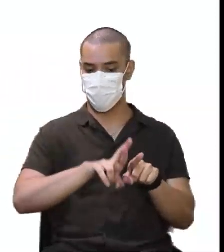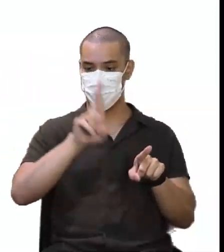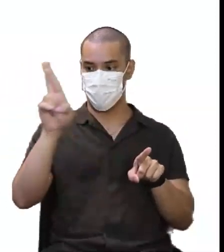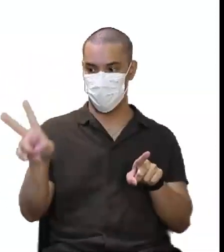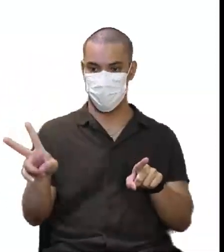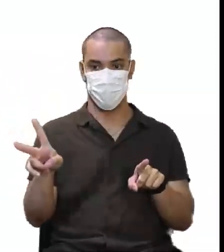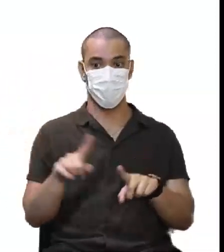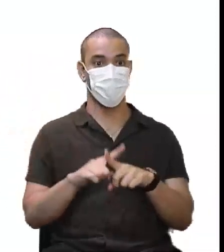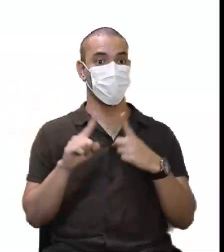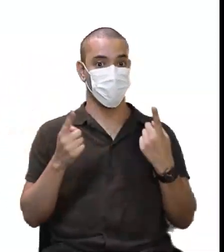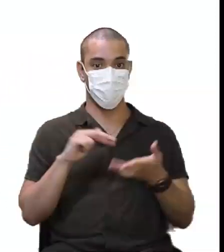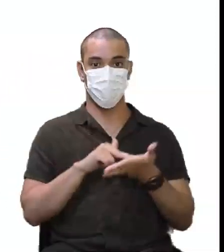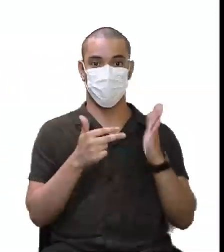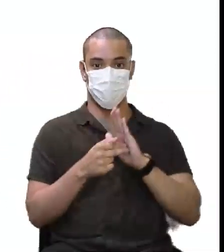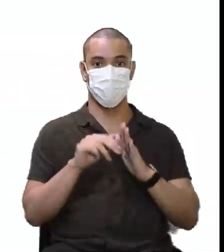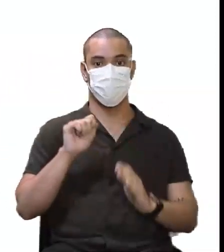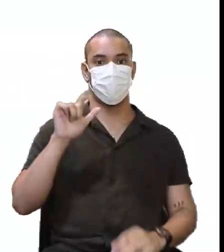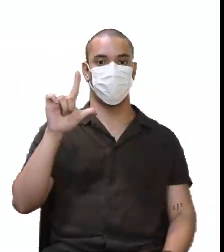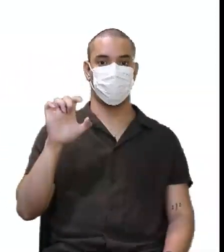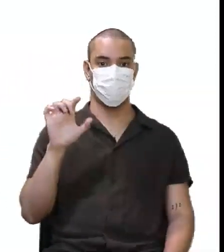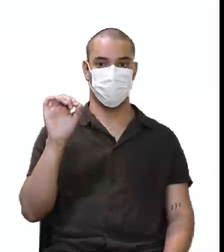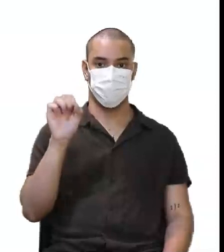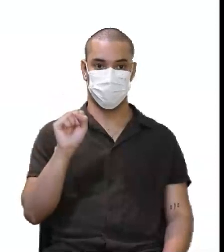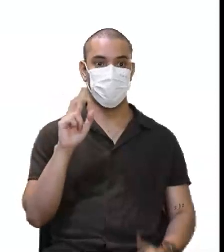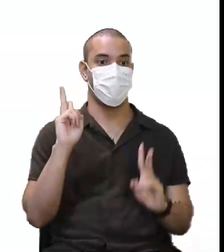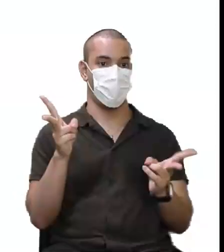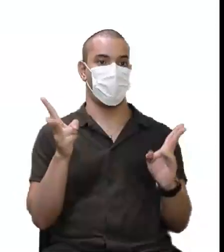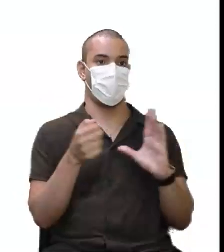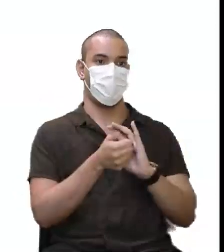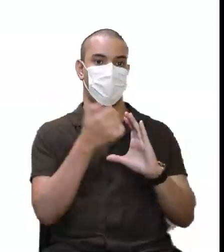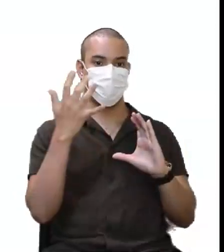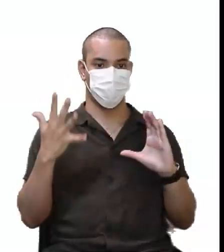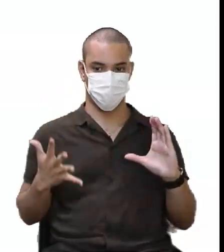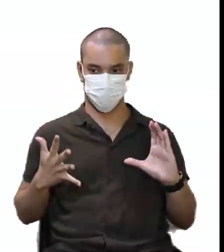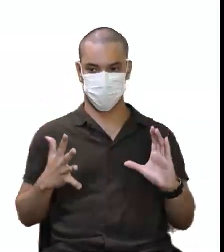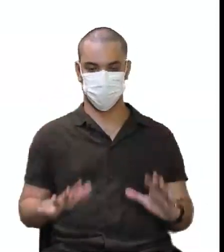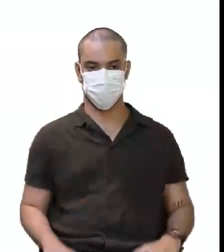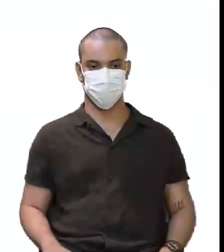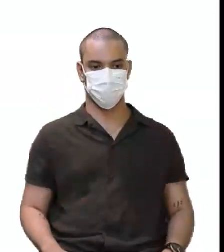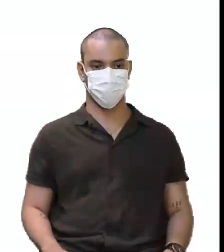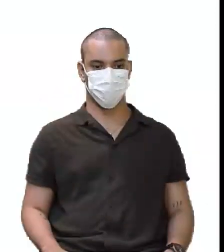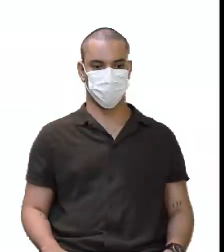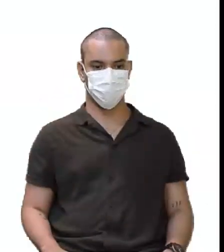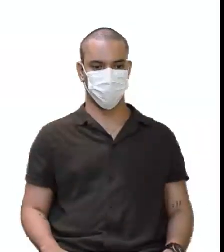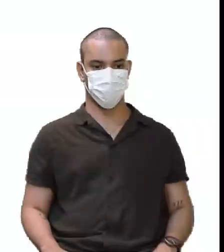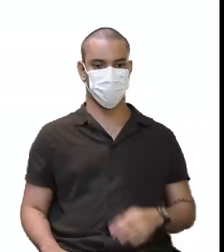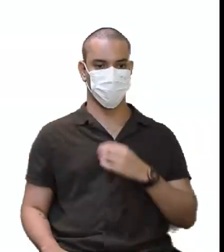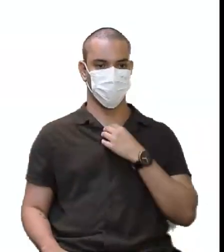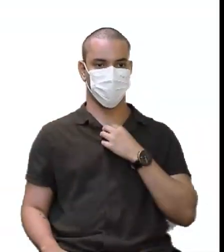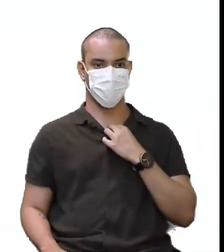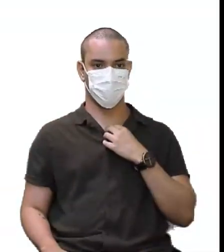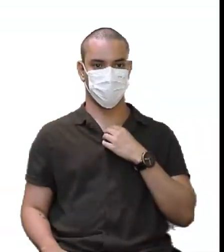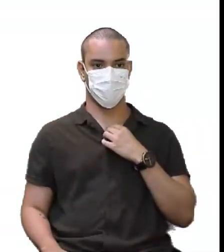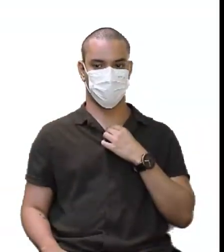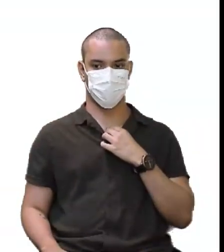bom? Mas eles são alelos, ou seja, vão determinar uma mesma característica. Beleza? Vamos seguindo.